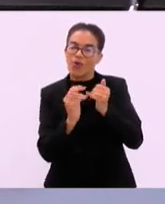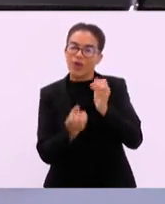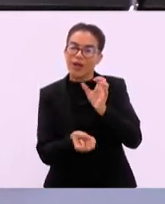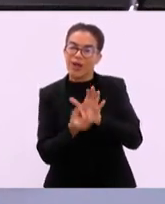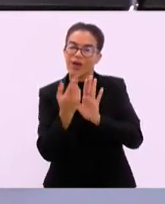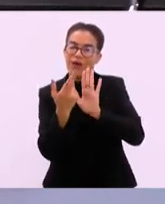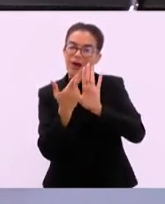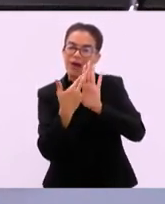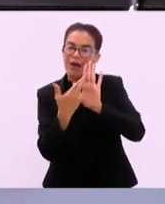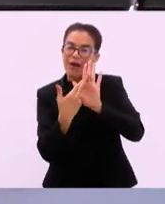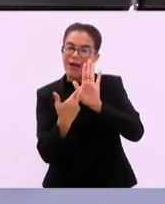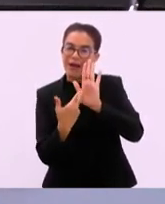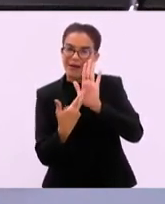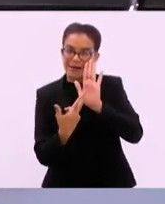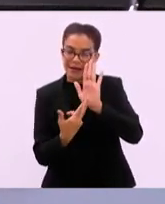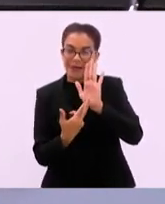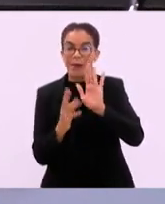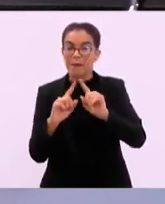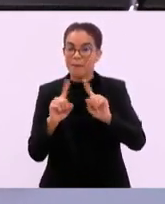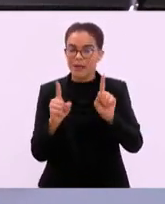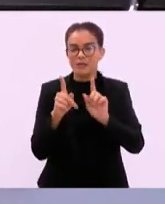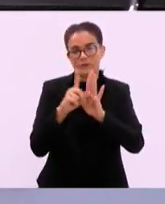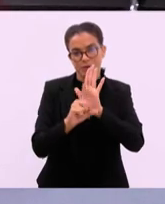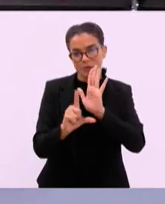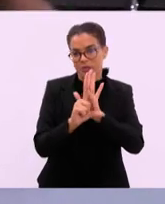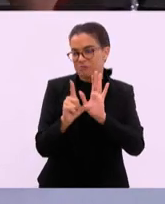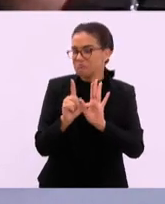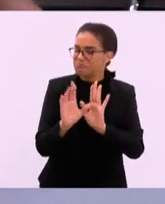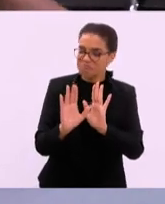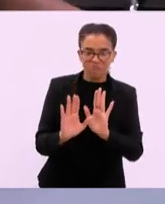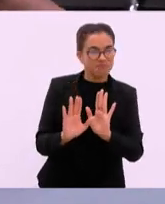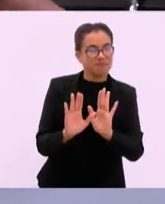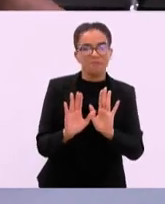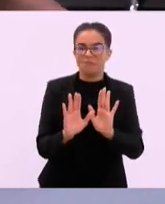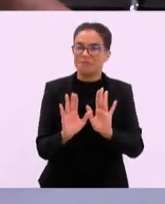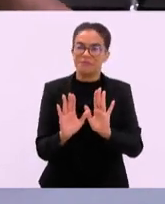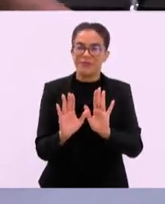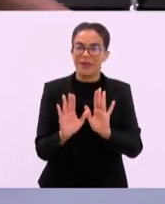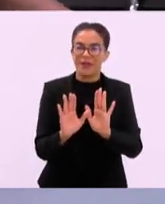regulamentação, um critério. Mas o projeto, na sua essência,